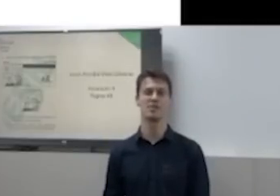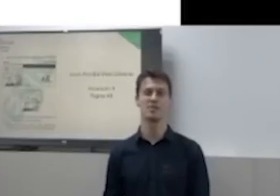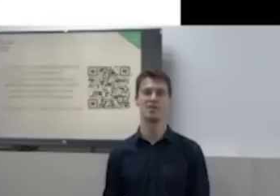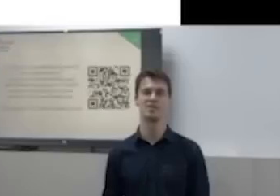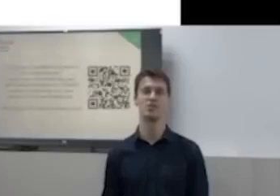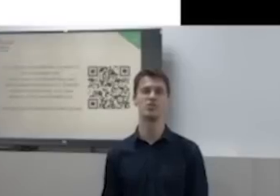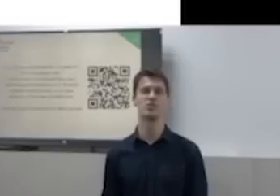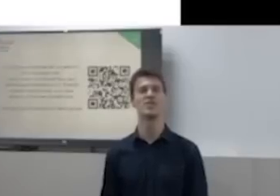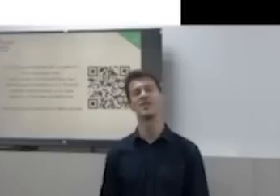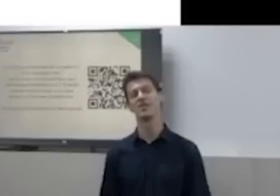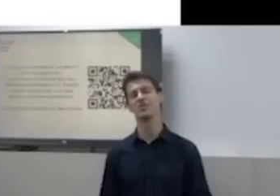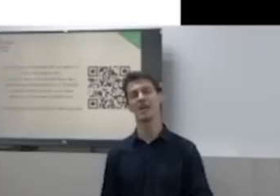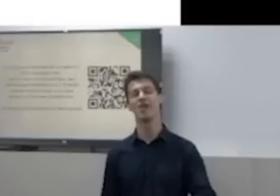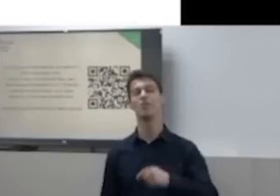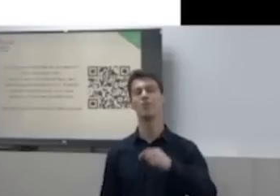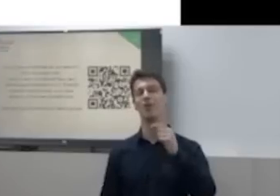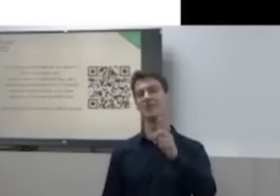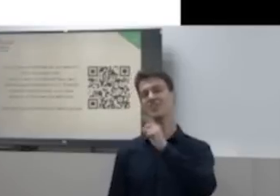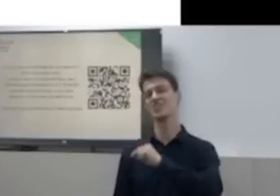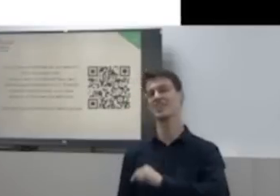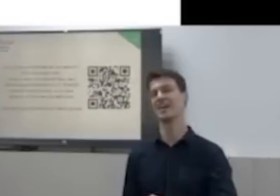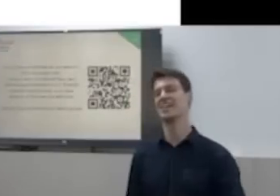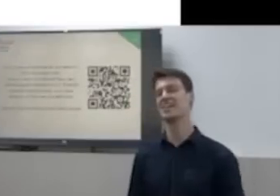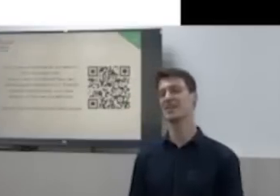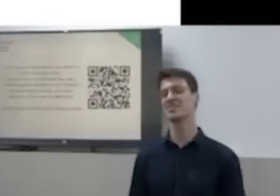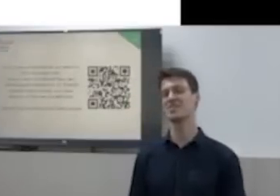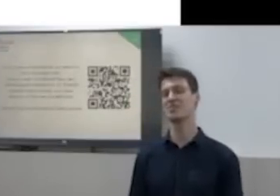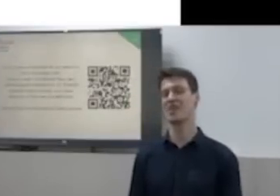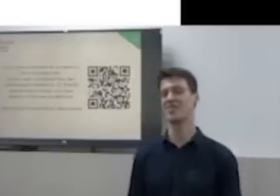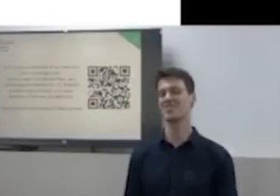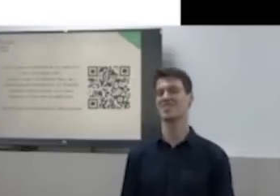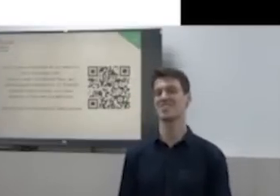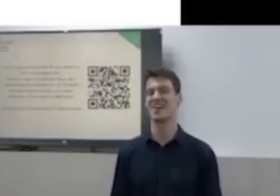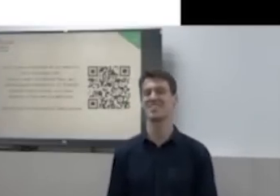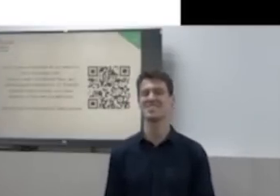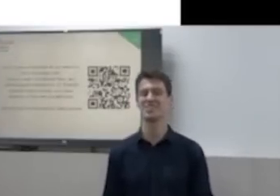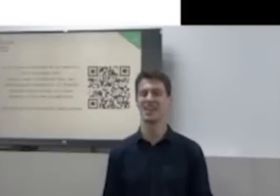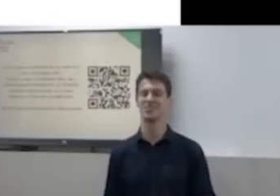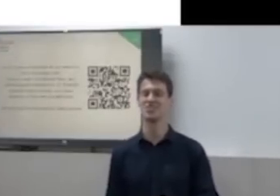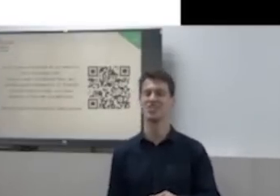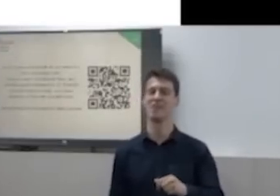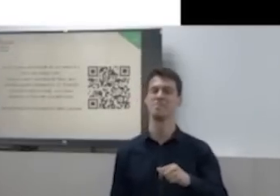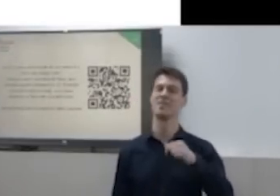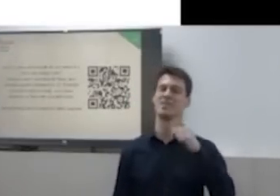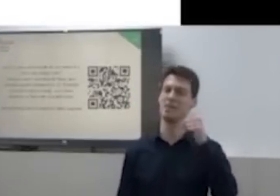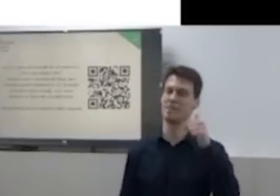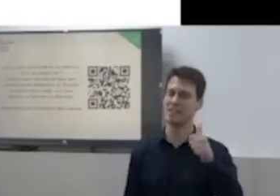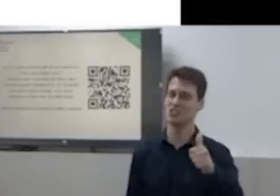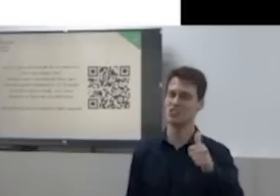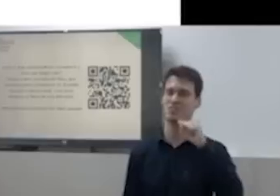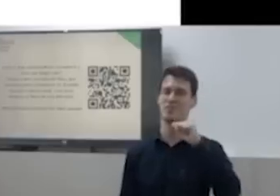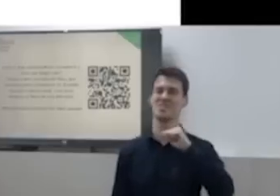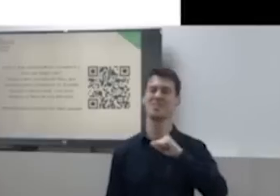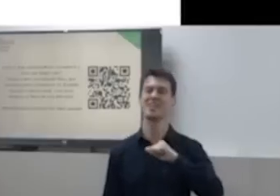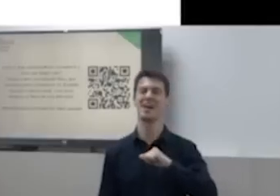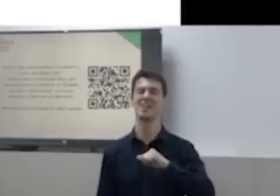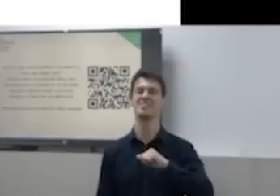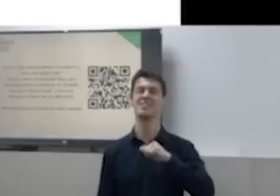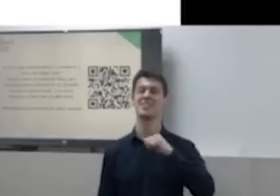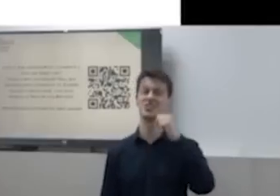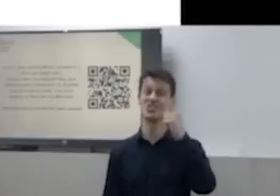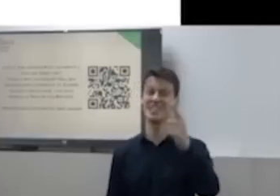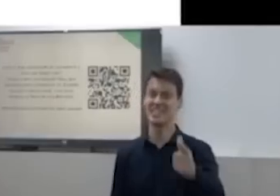encerrar praticamente a nossa aula de hoje, eu trago uma outra dica. Lembra que eu sempre falo nas nossas aulas que eu trago dica de aplicativo